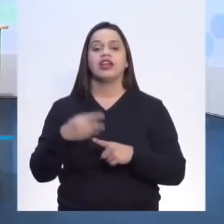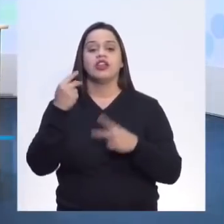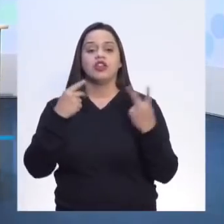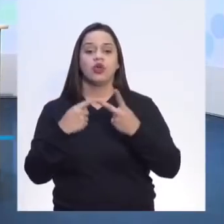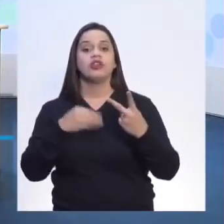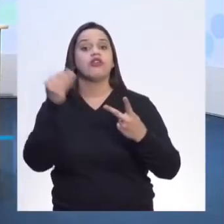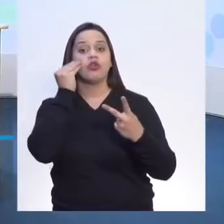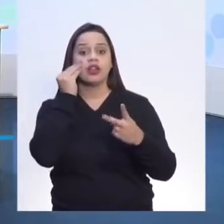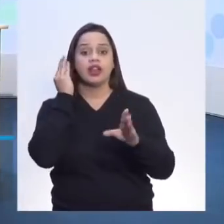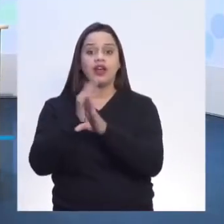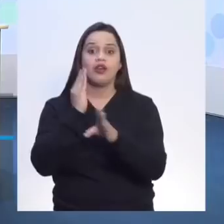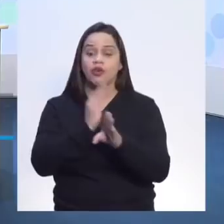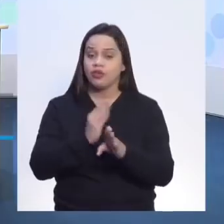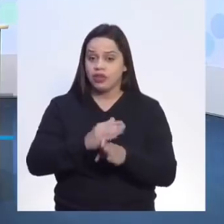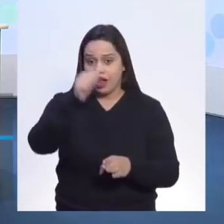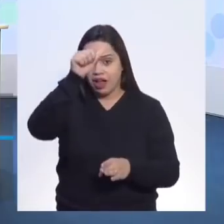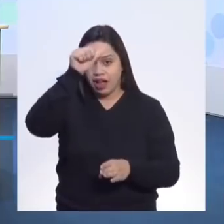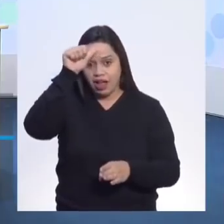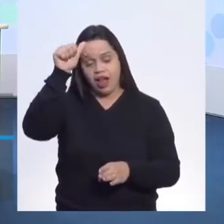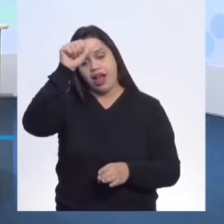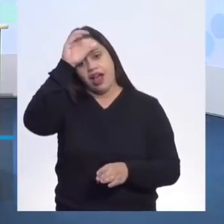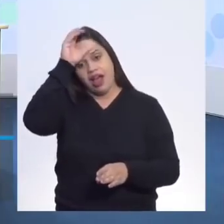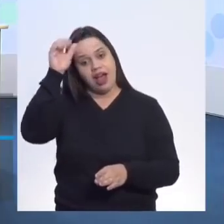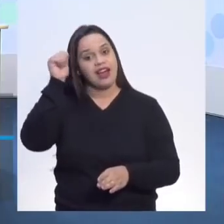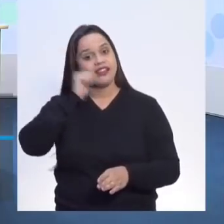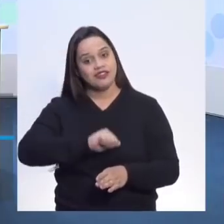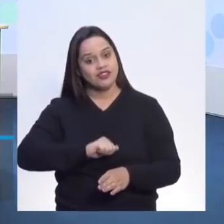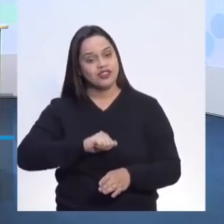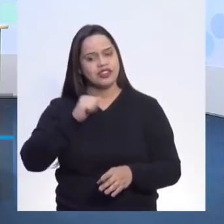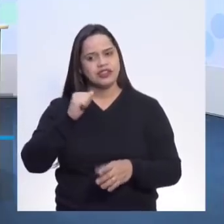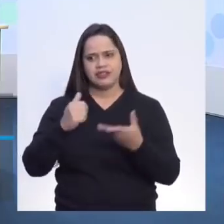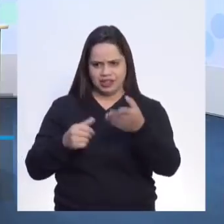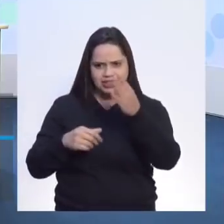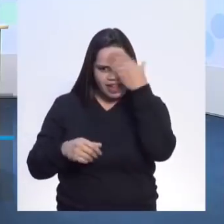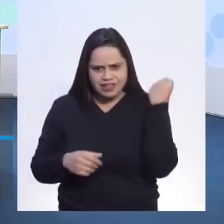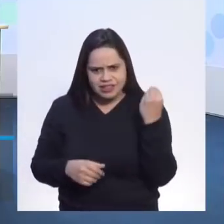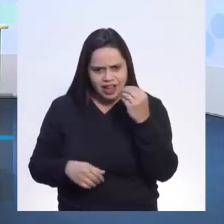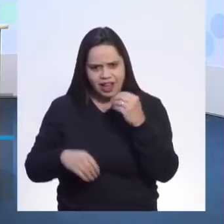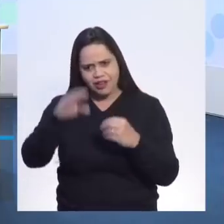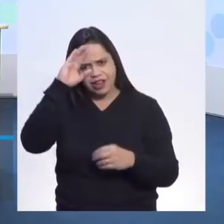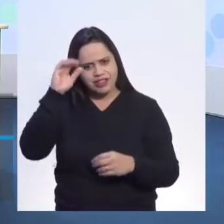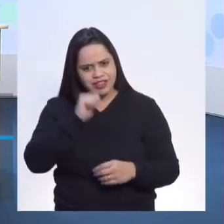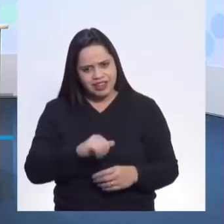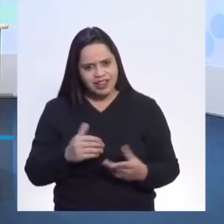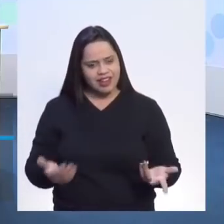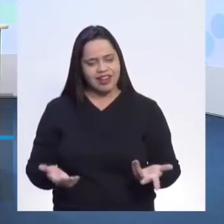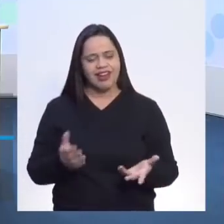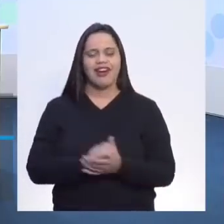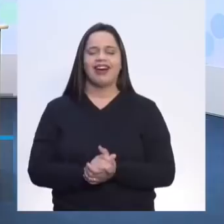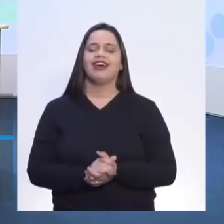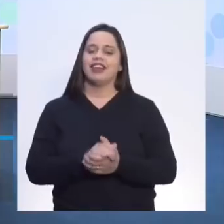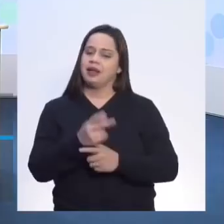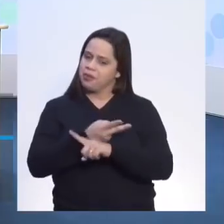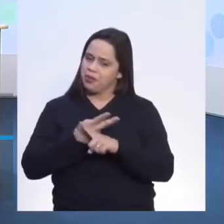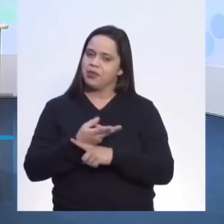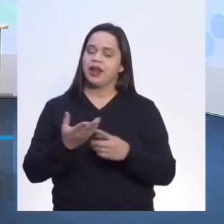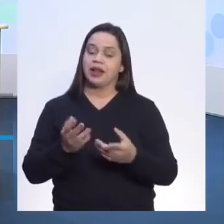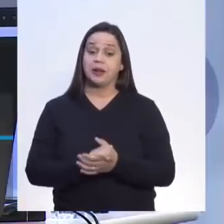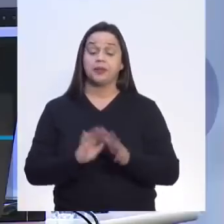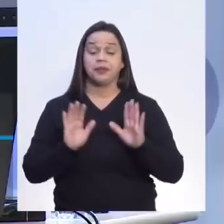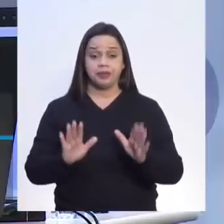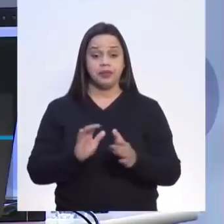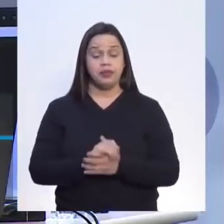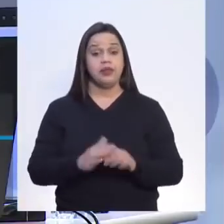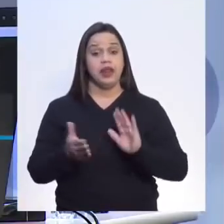Anastácia. Vocês esqueceram da tia Anastácia? É. Porque, né? E a tia Anastácia? Aí, amores, seguinte, temos